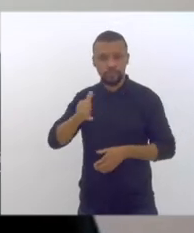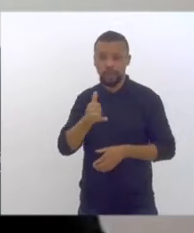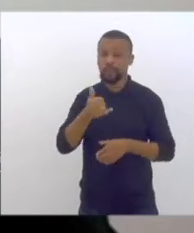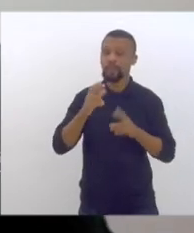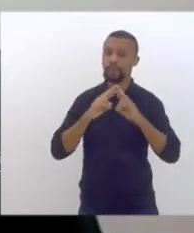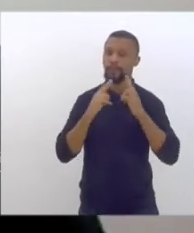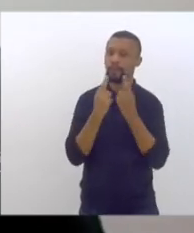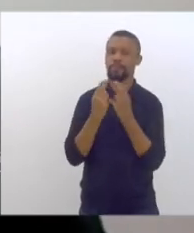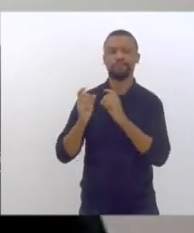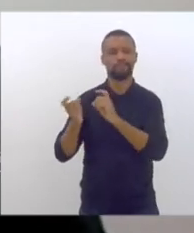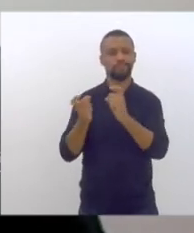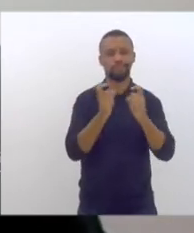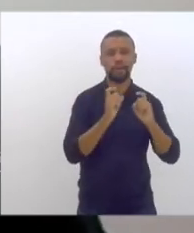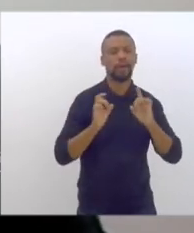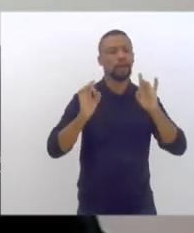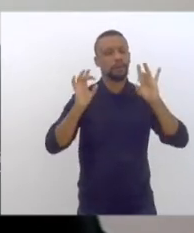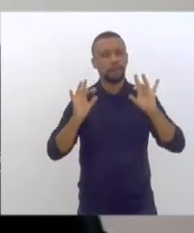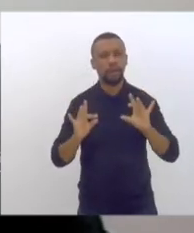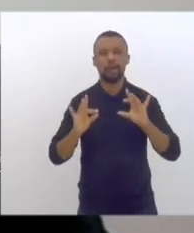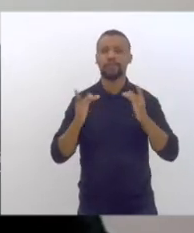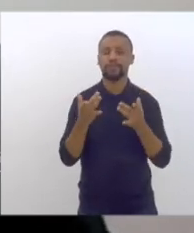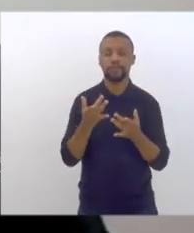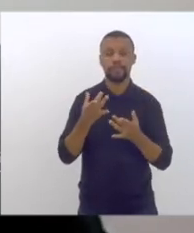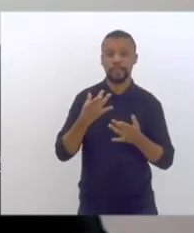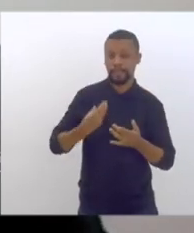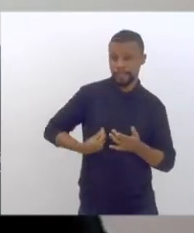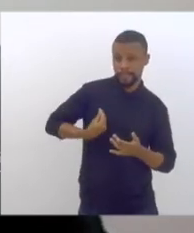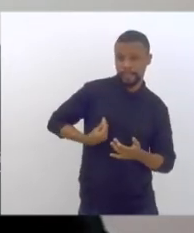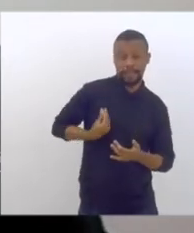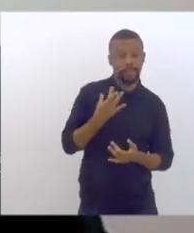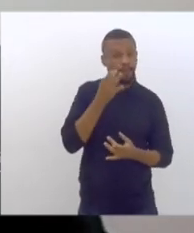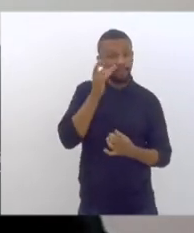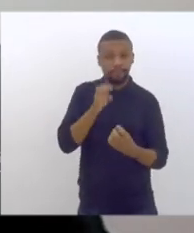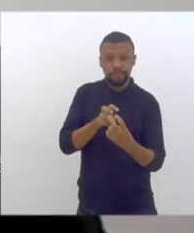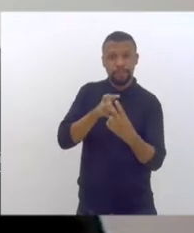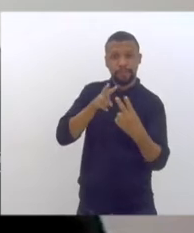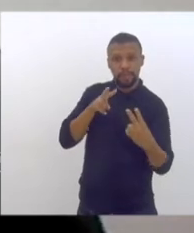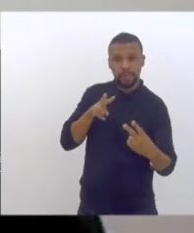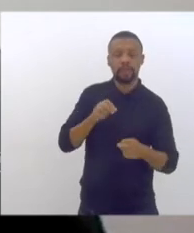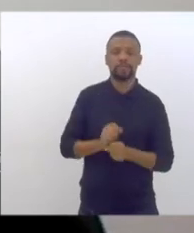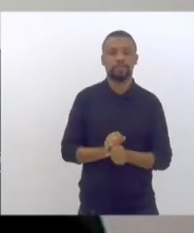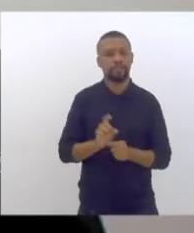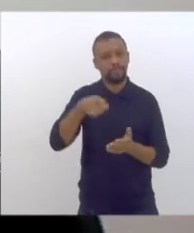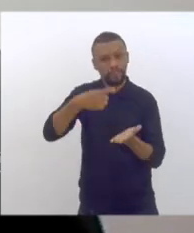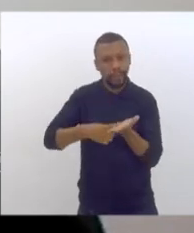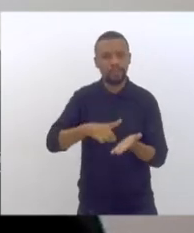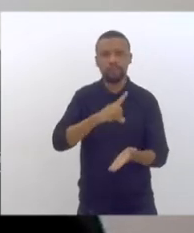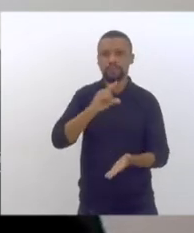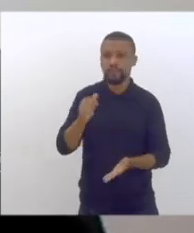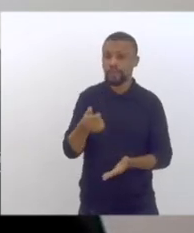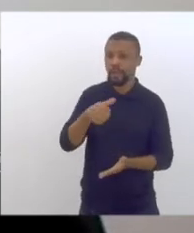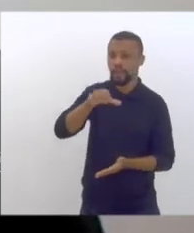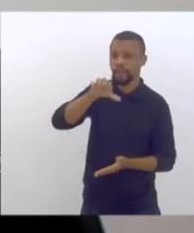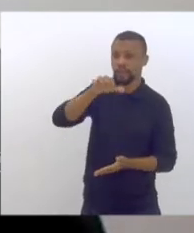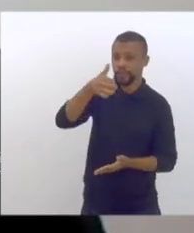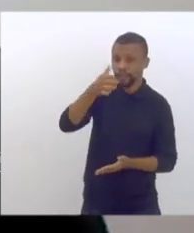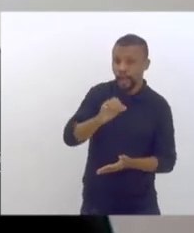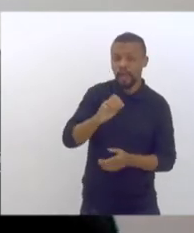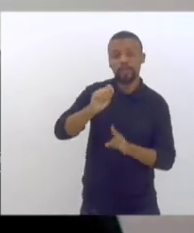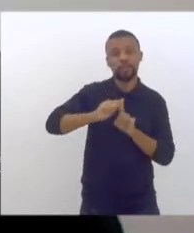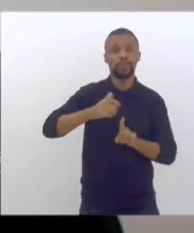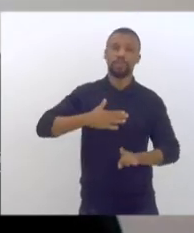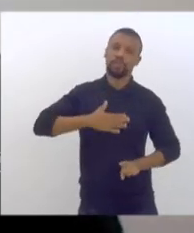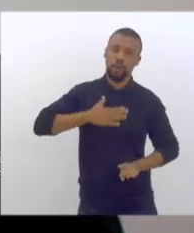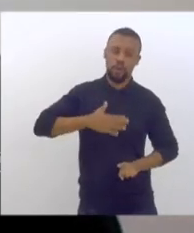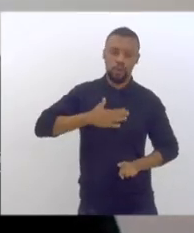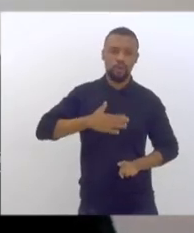semipresencial a ser realizada no dia dez de agosto 2022 as 11 horas na sala 1809 das condições